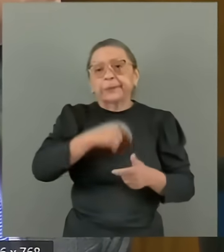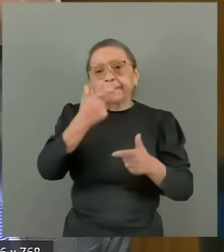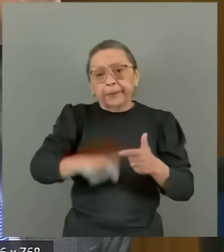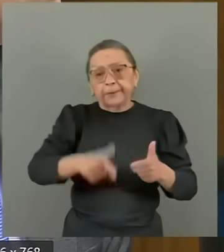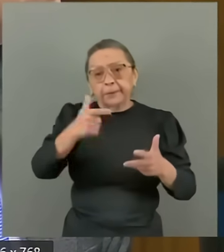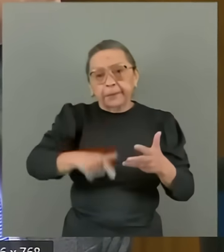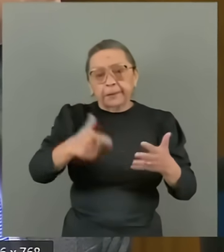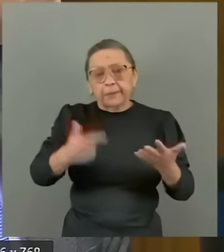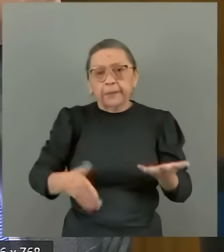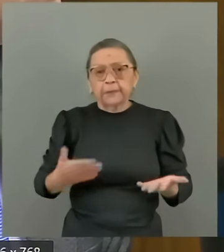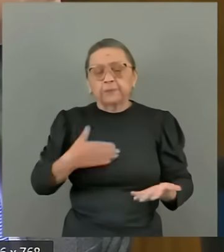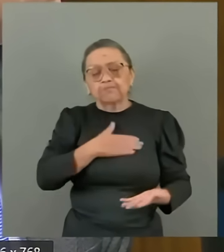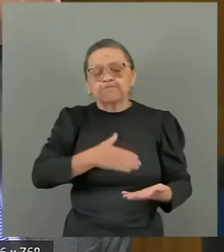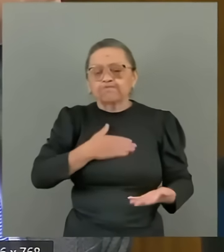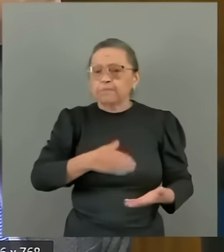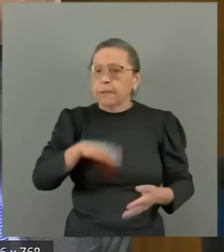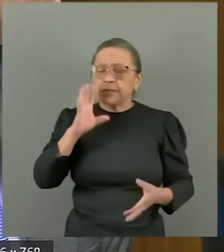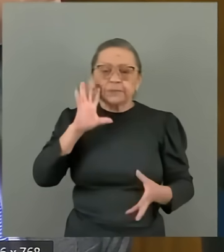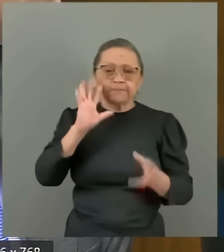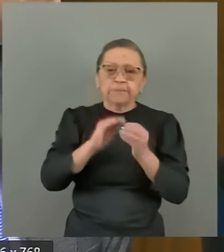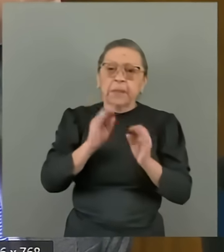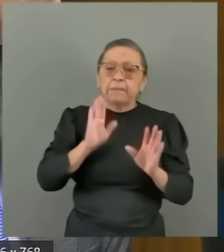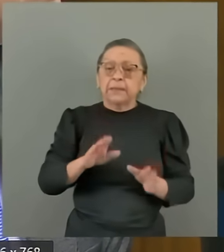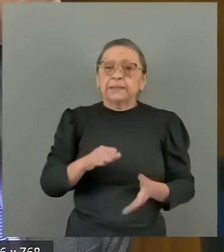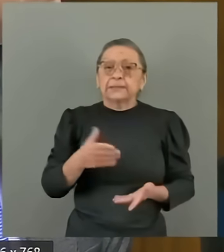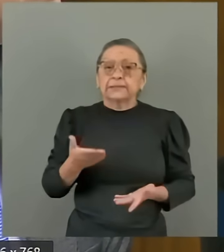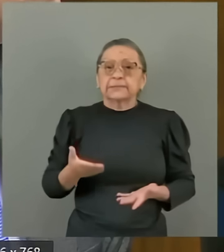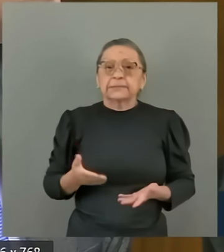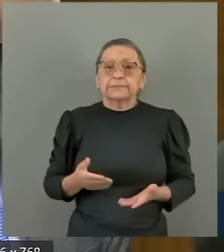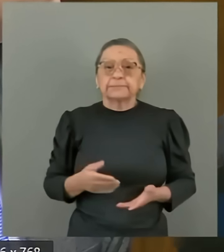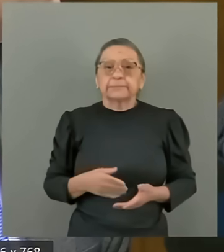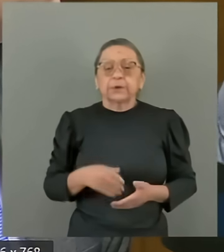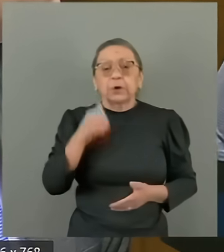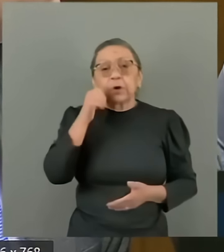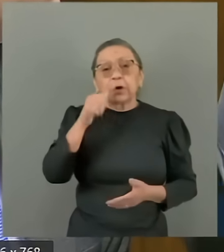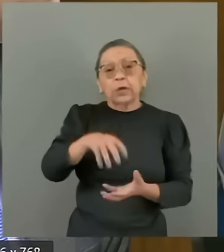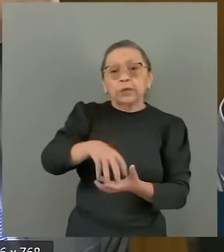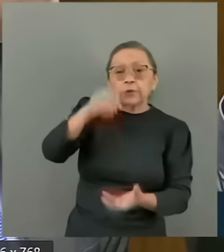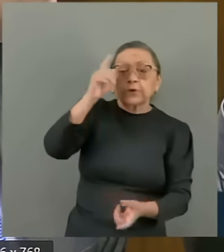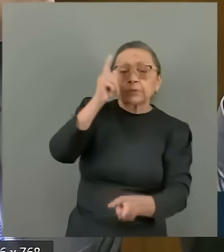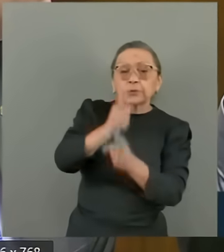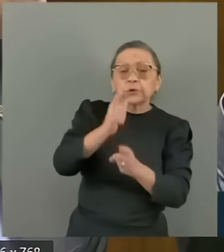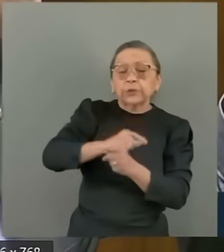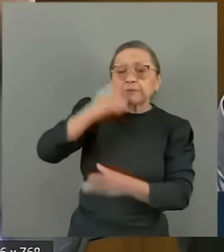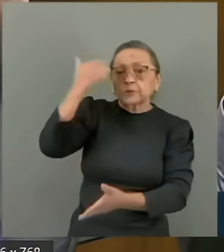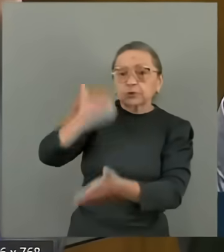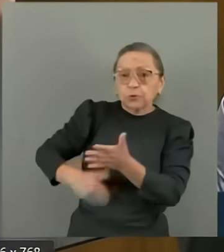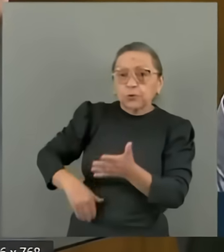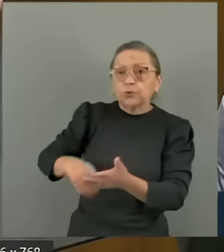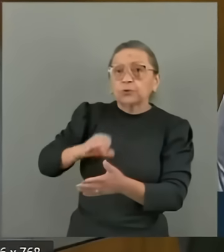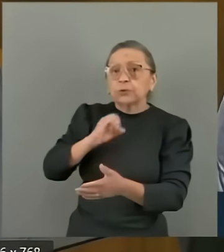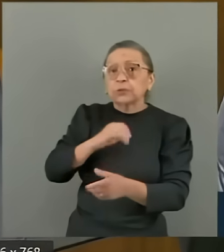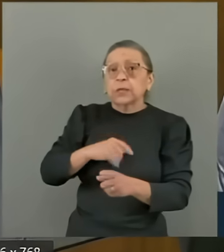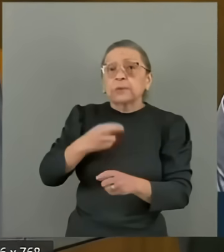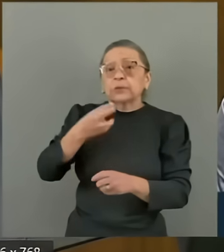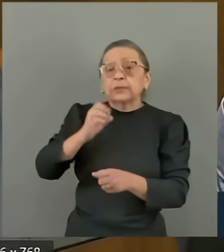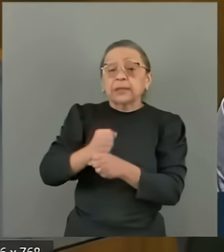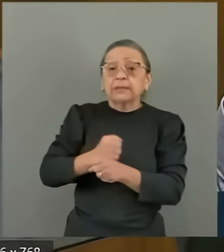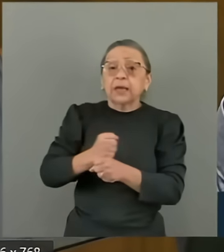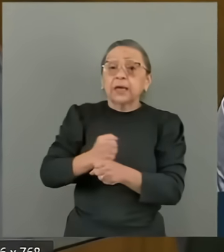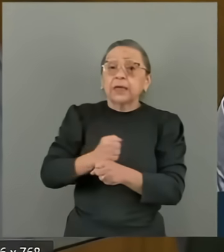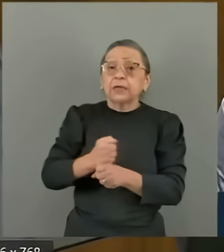isso. Gostaria de ser mais sucinto, mas está lá. Idosa descobriu que teve desconto devido ao INSS por 30